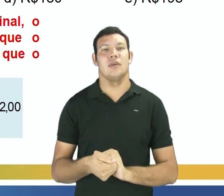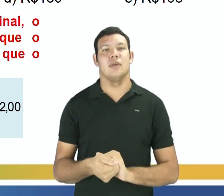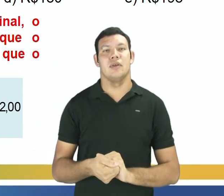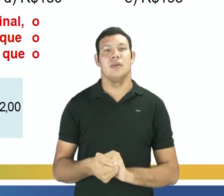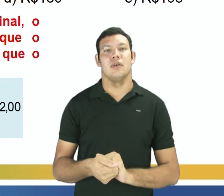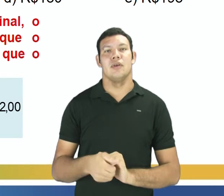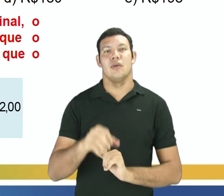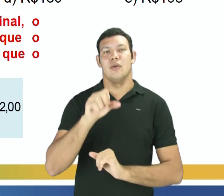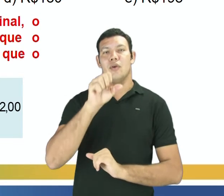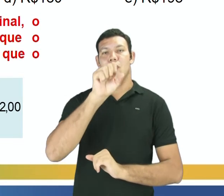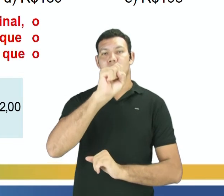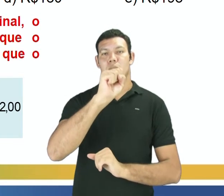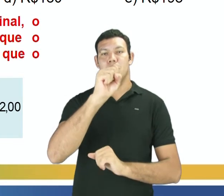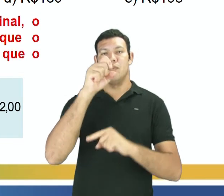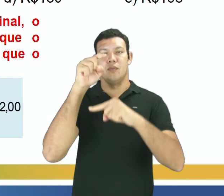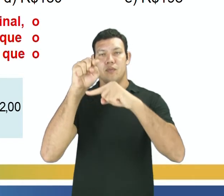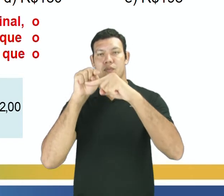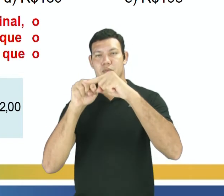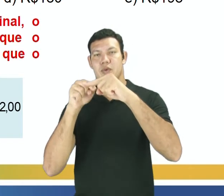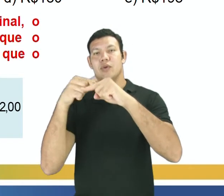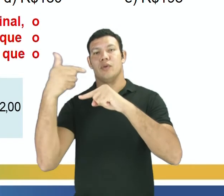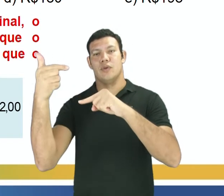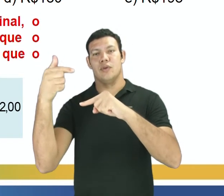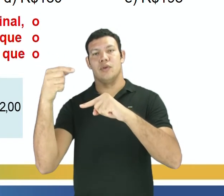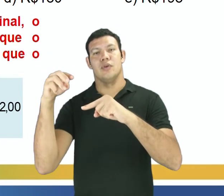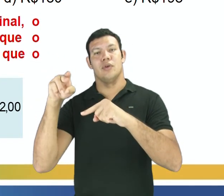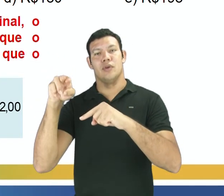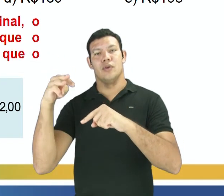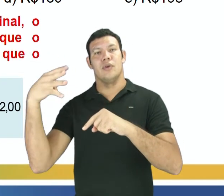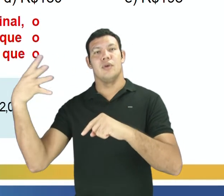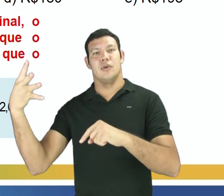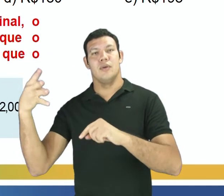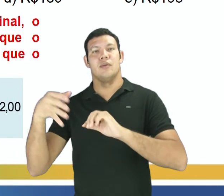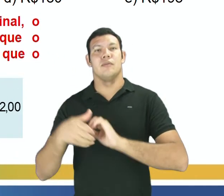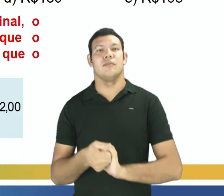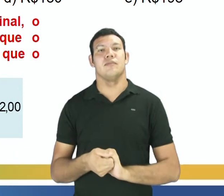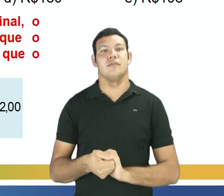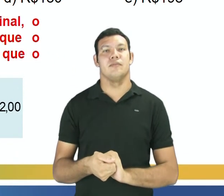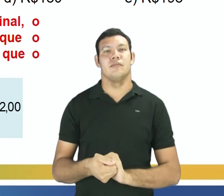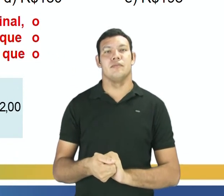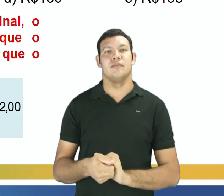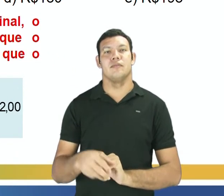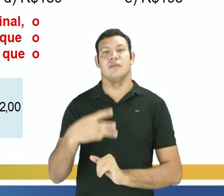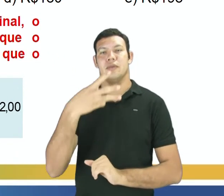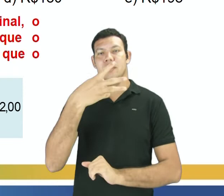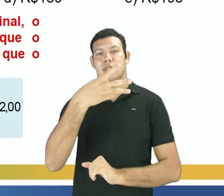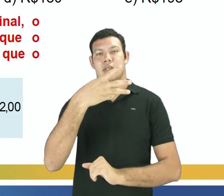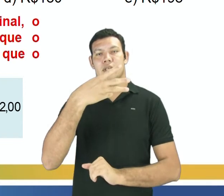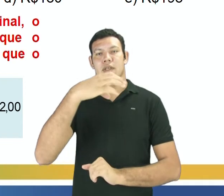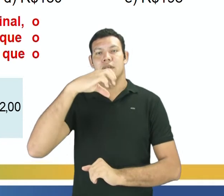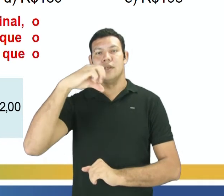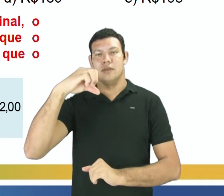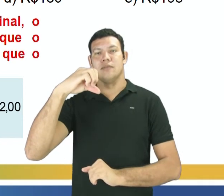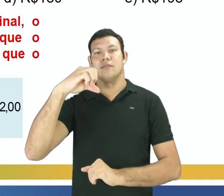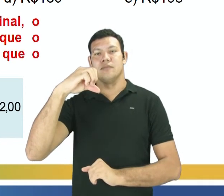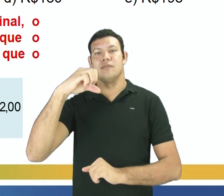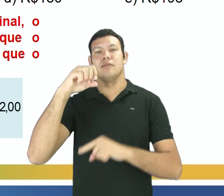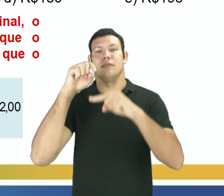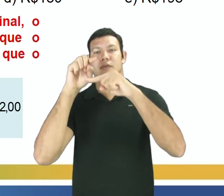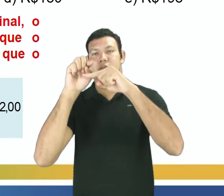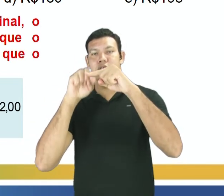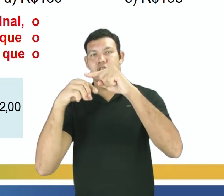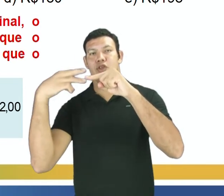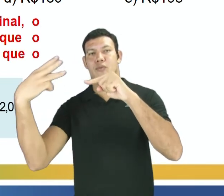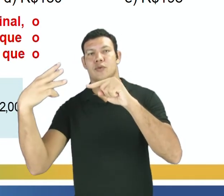dá 4, aqui o 39 pode ser dividido por 3, né? A 6 também pode ser dividido